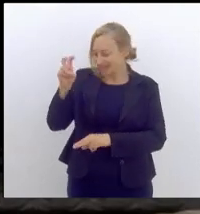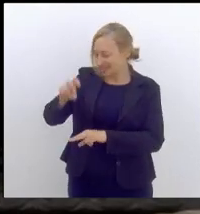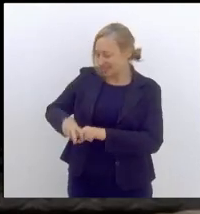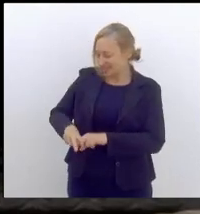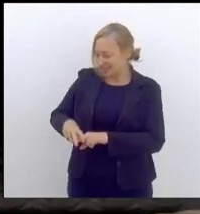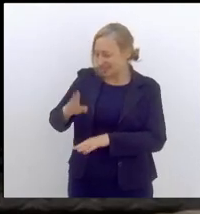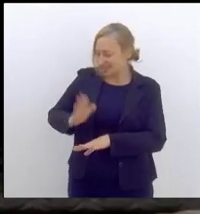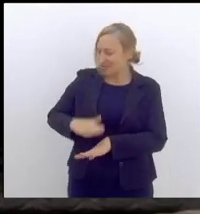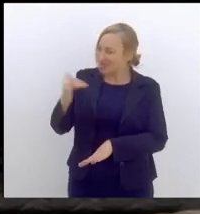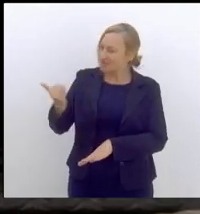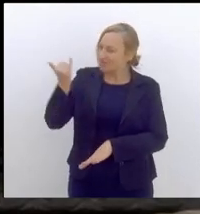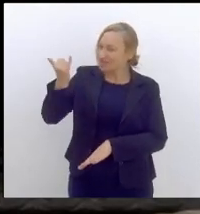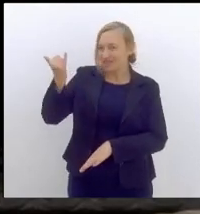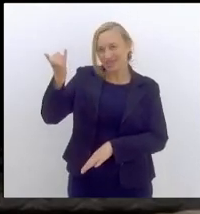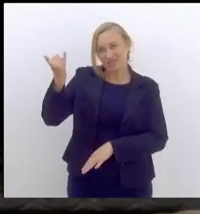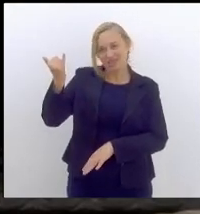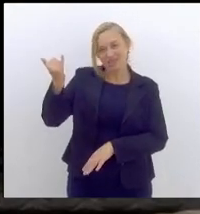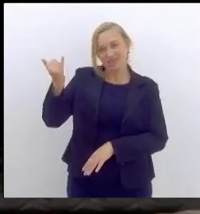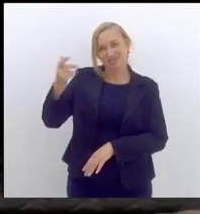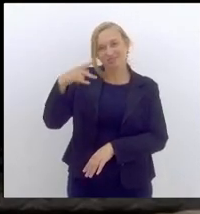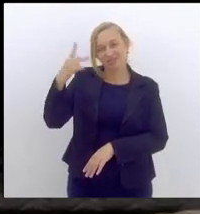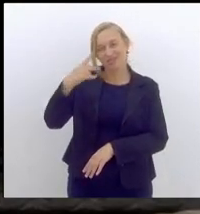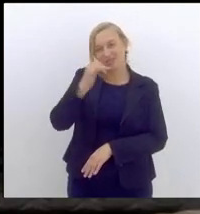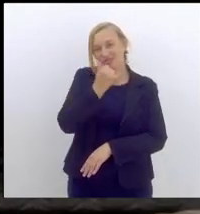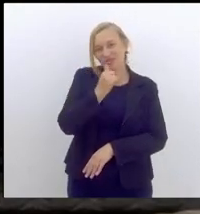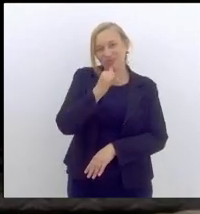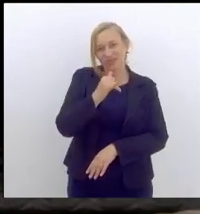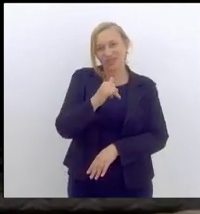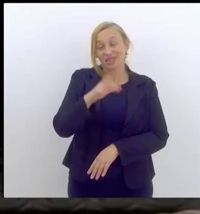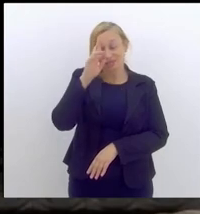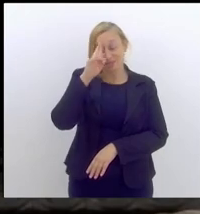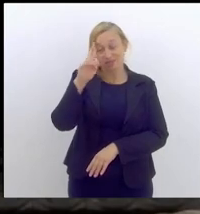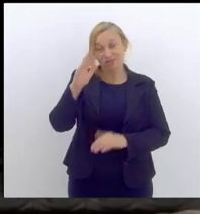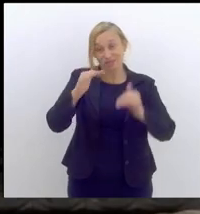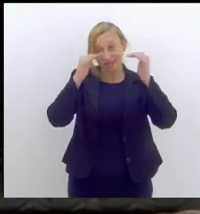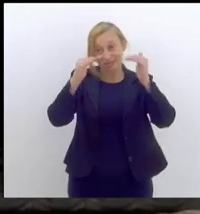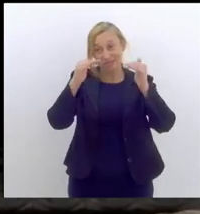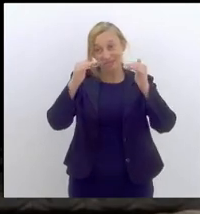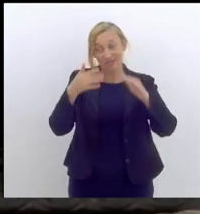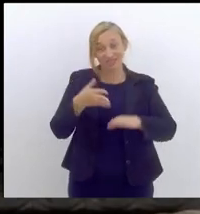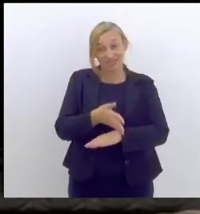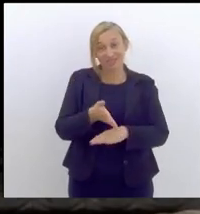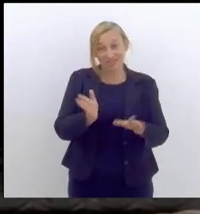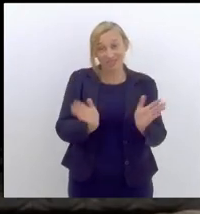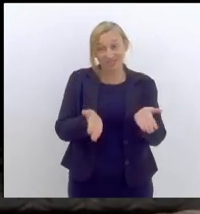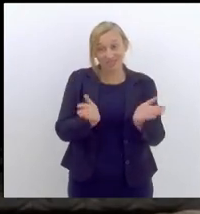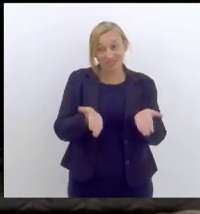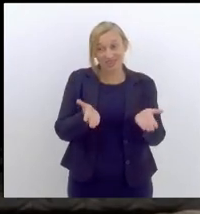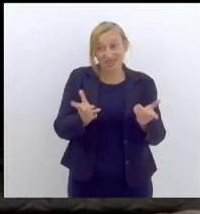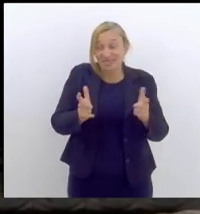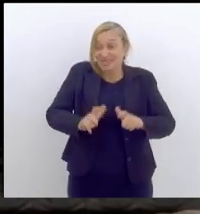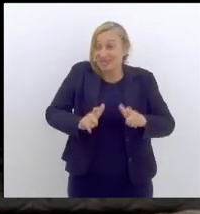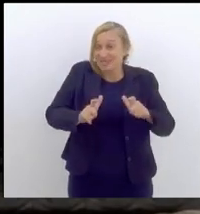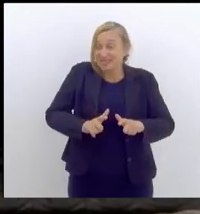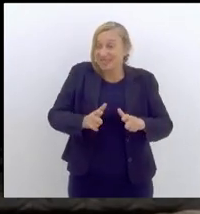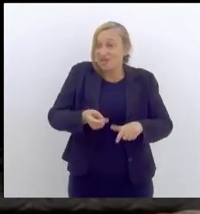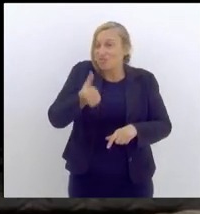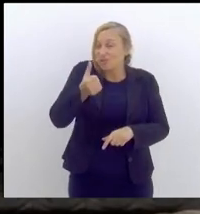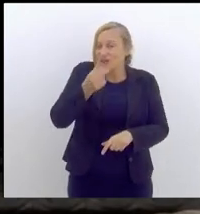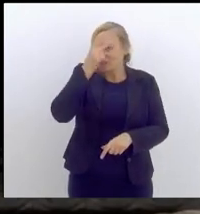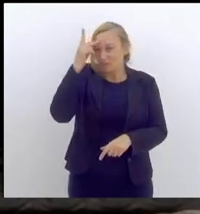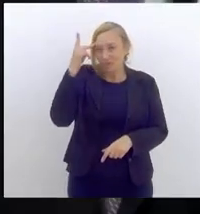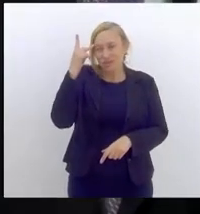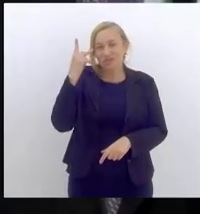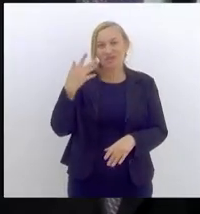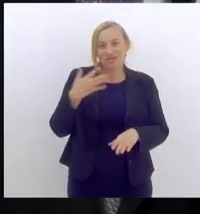mais importante do Parlamento Fluminense. Que Vossa Excelência está chegando hoje num lugar que pouquíssimas pessoas vão